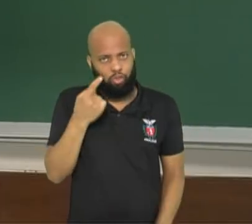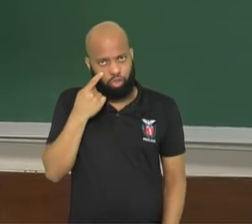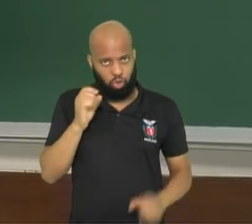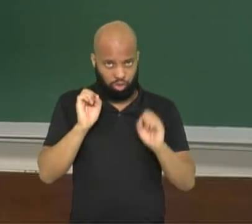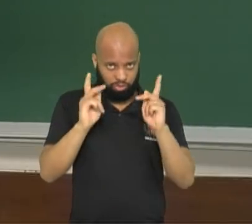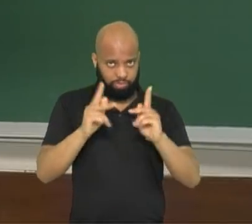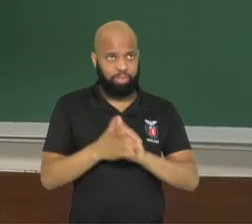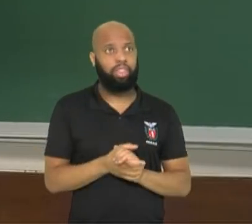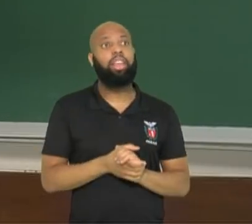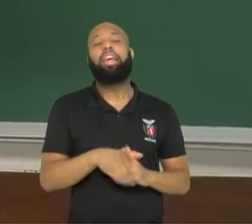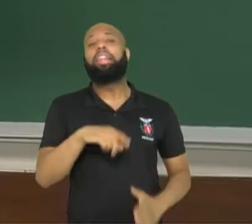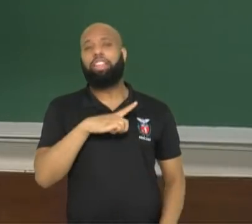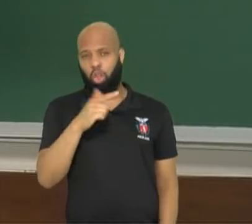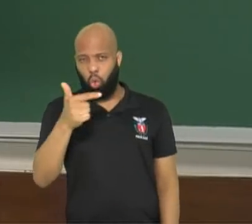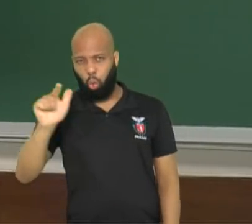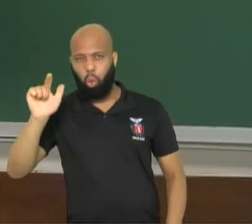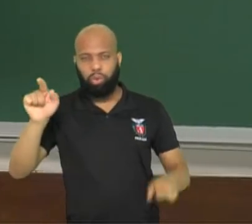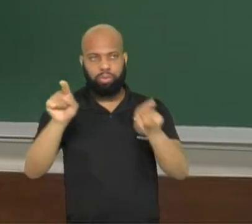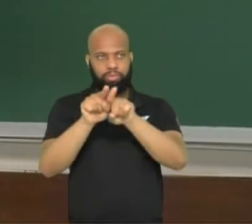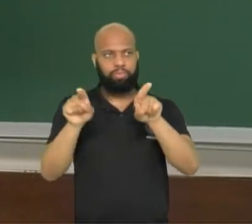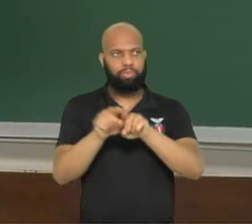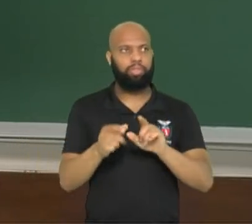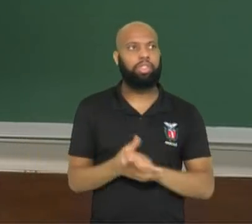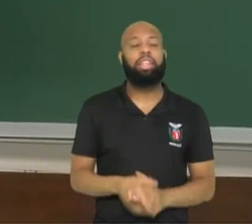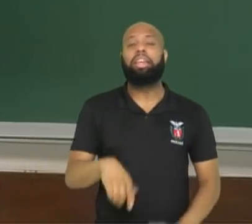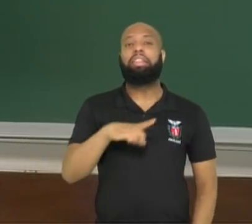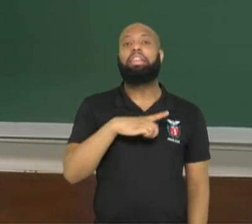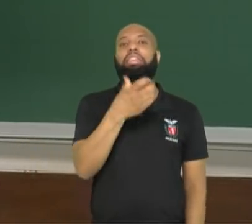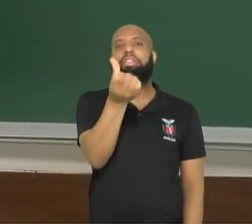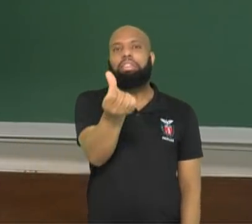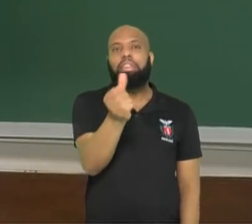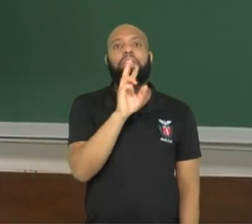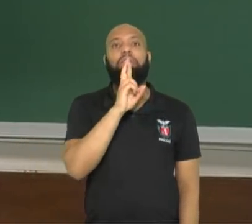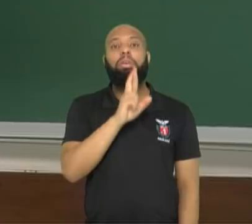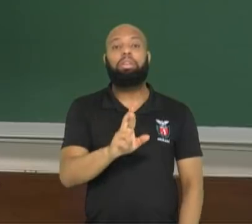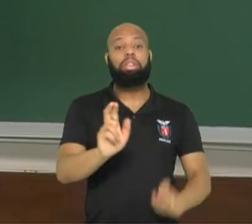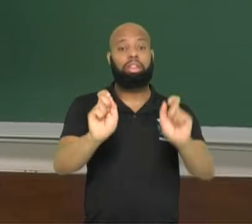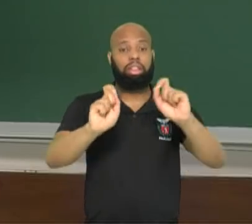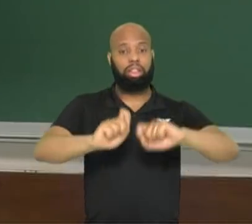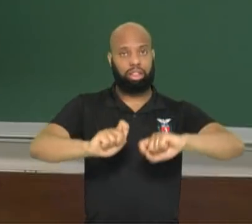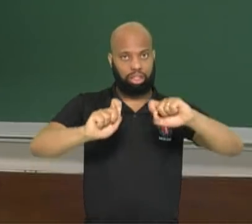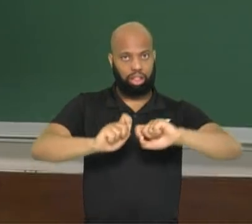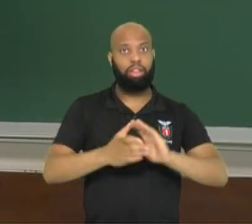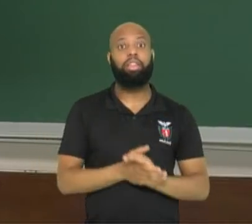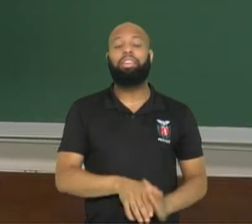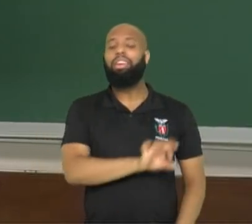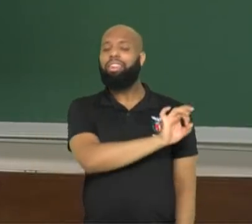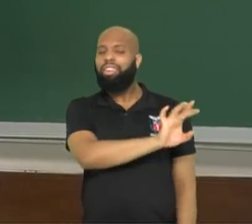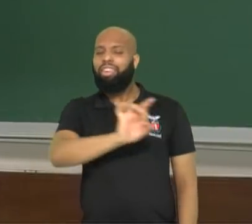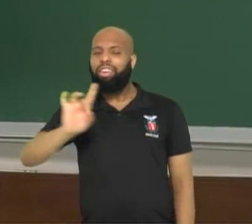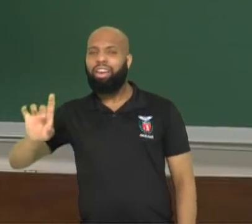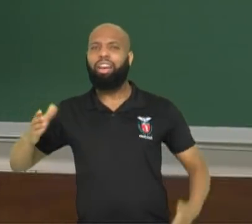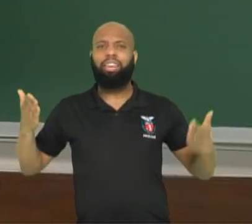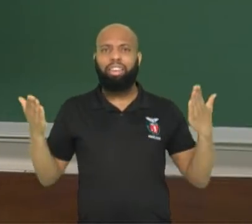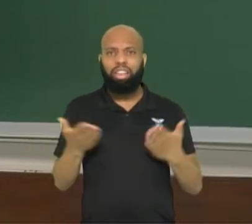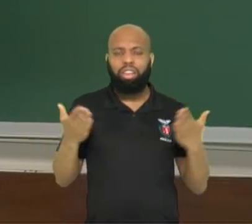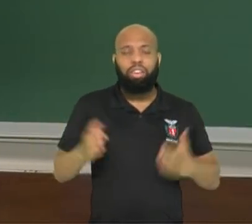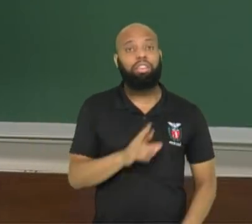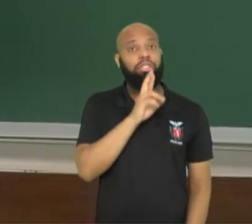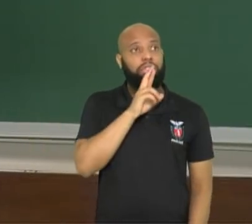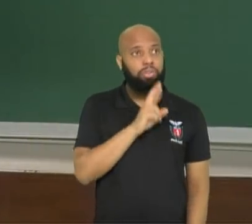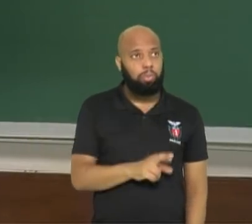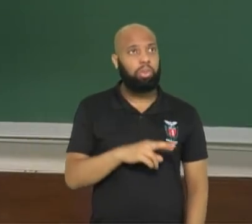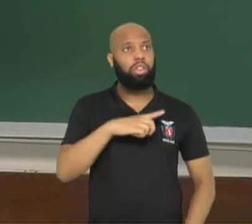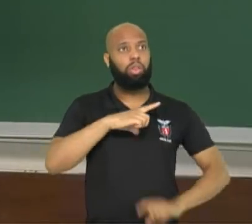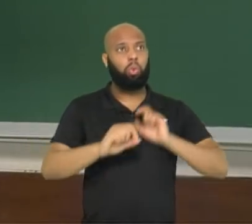ok? Outro, então são 6 resultados possíveis. Cada um desses resultados,